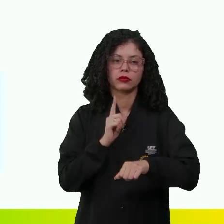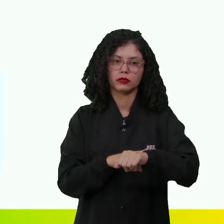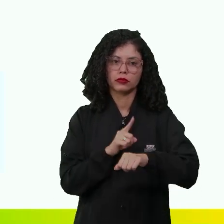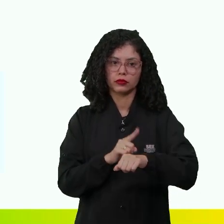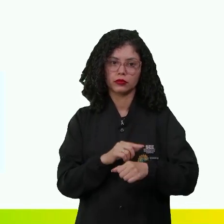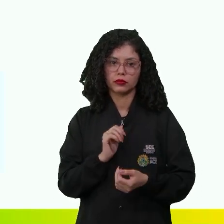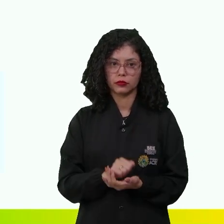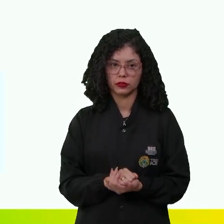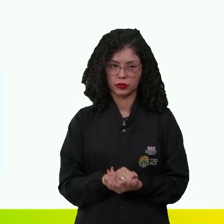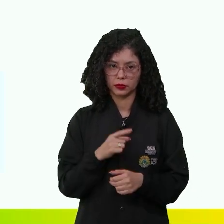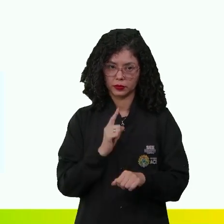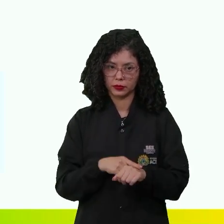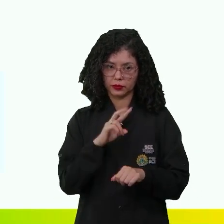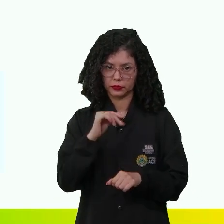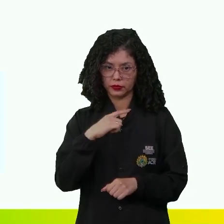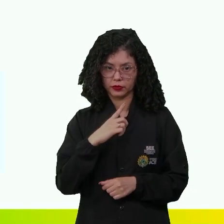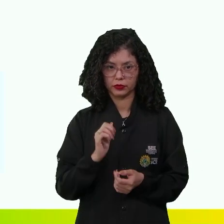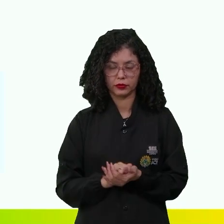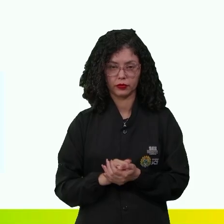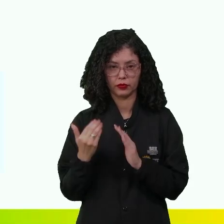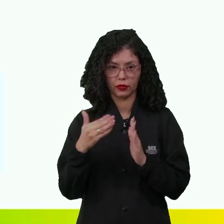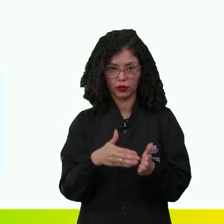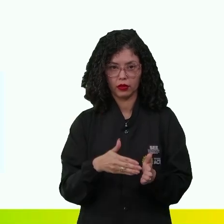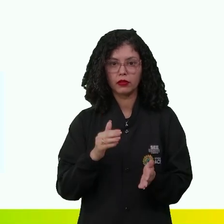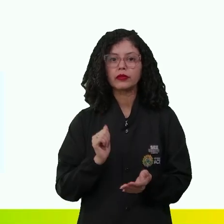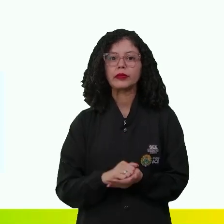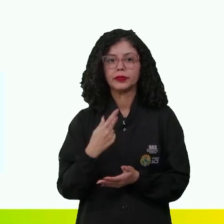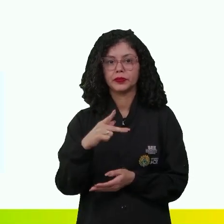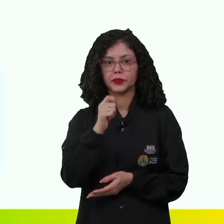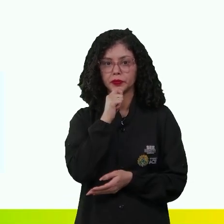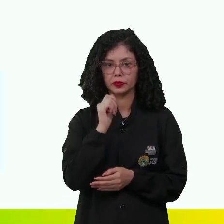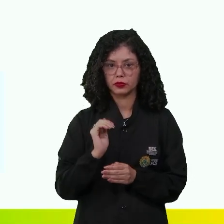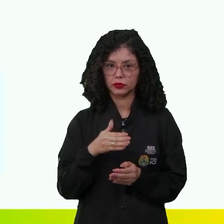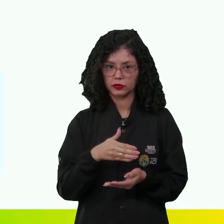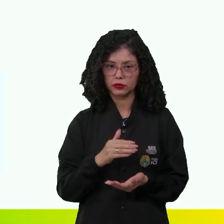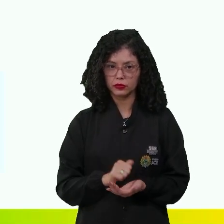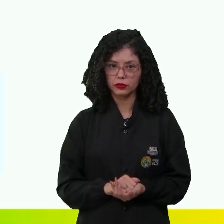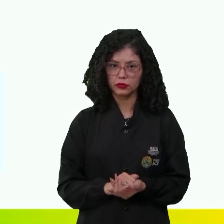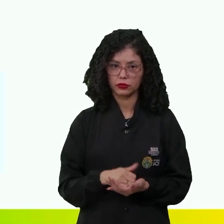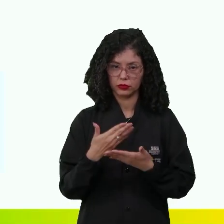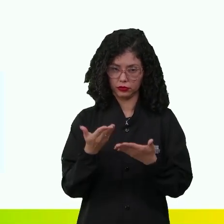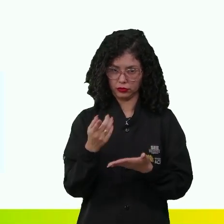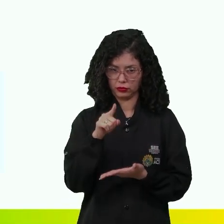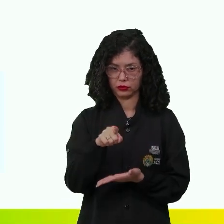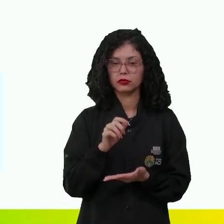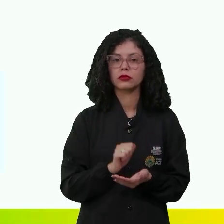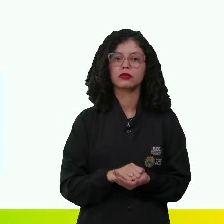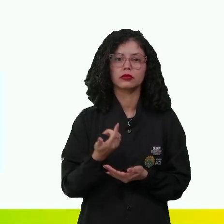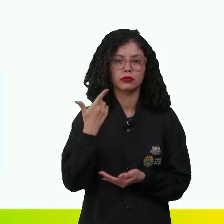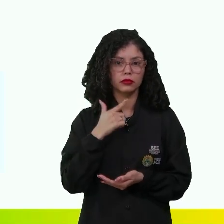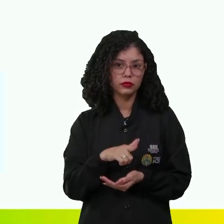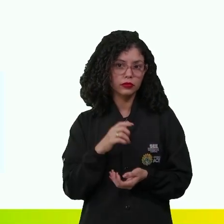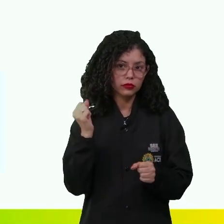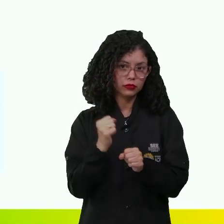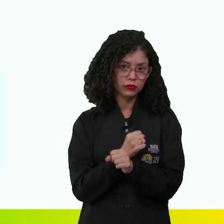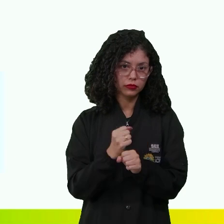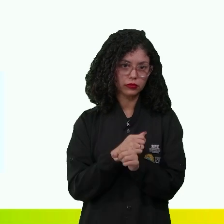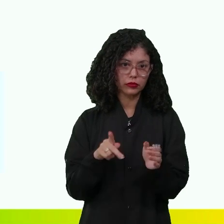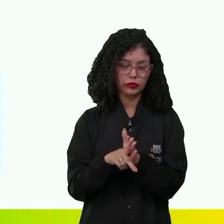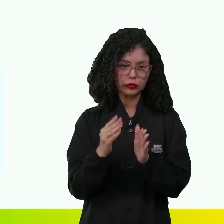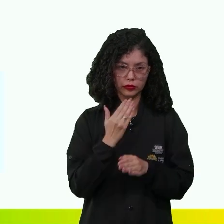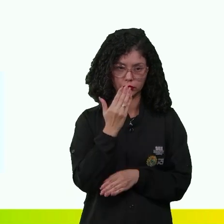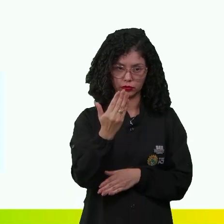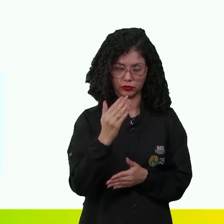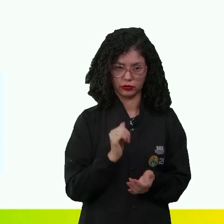deseja estimar quanto tempo levará para chegar ao seu destino. Para isso, ela construiu a tabela a